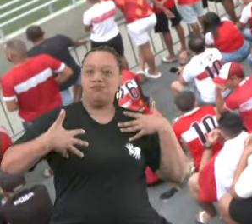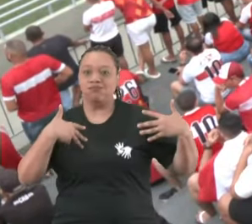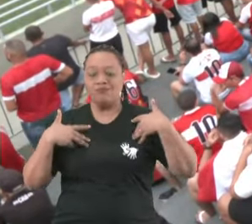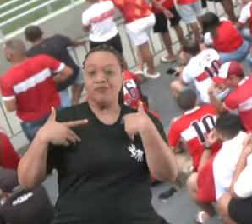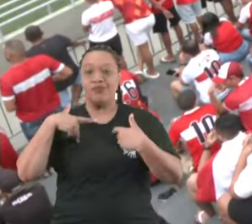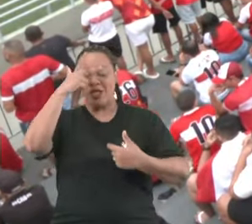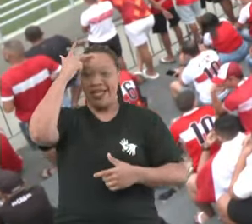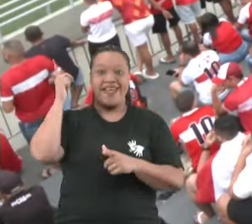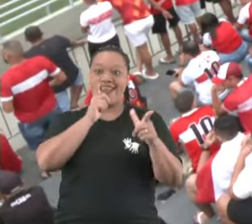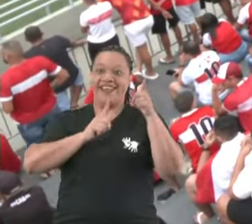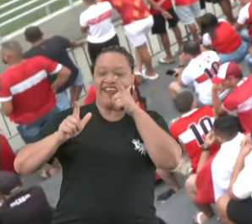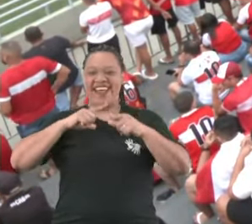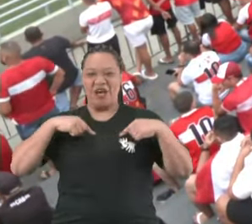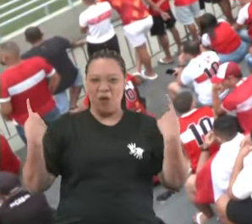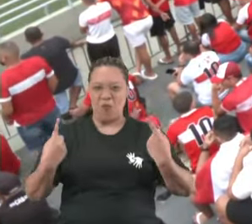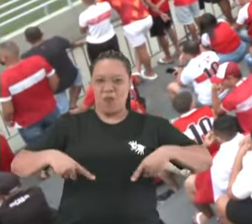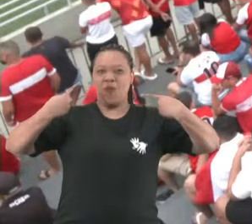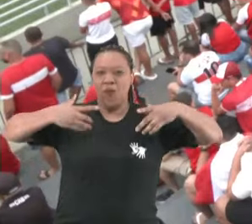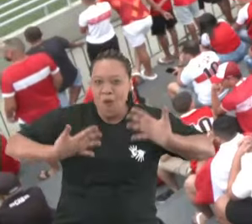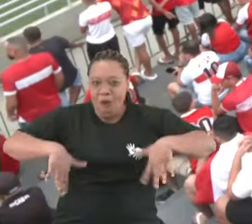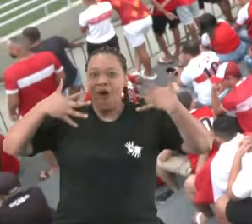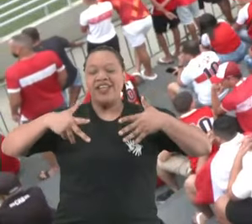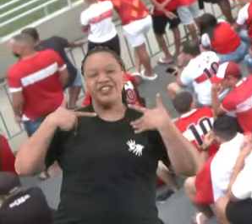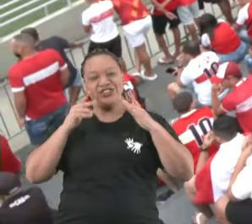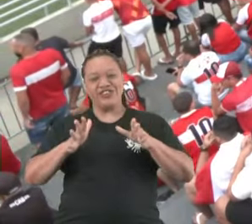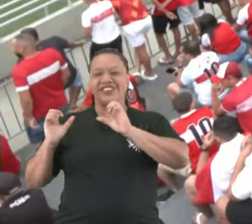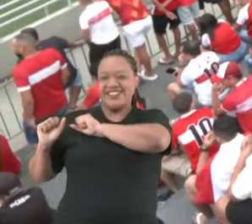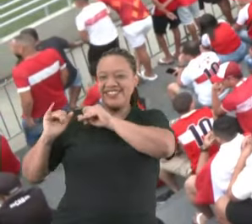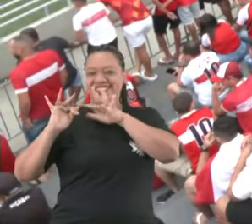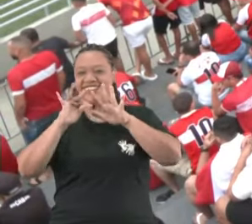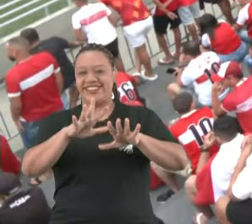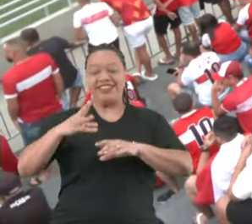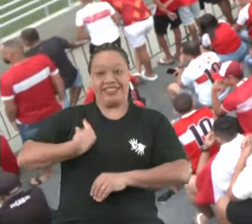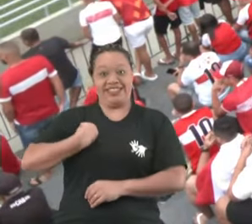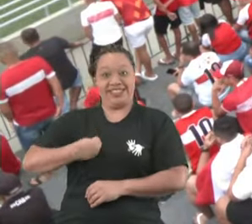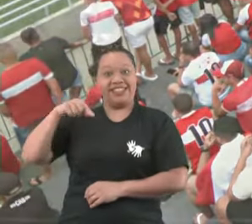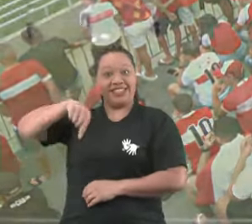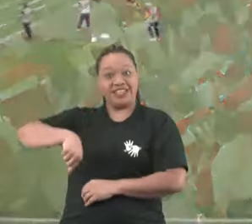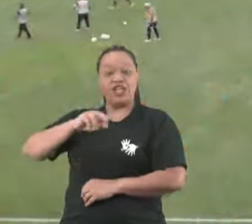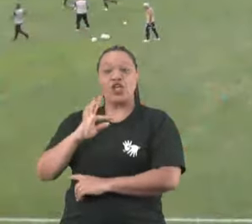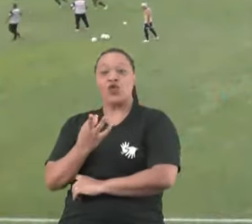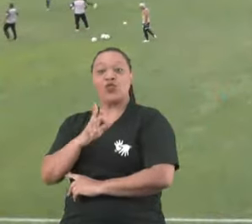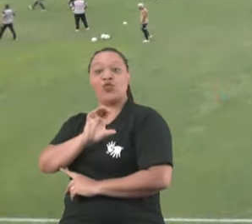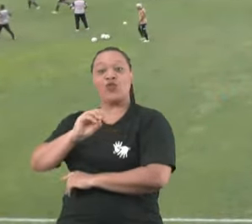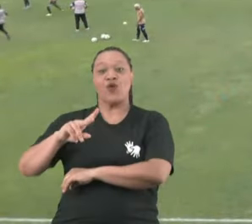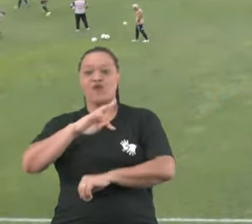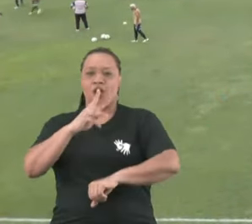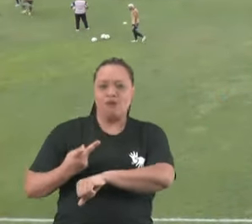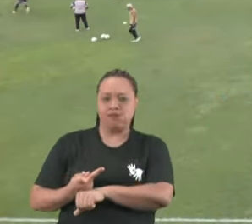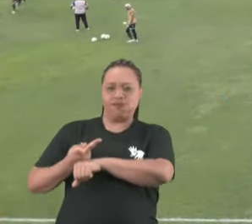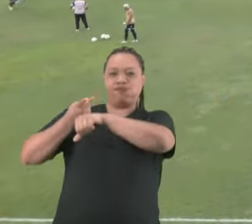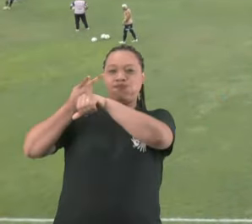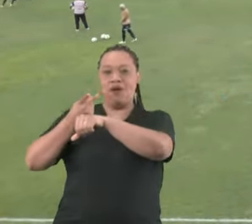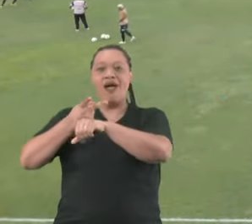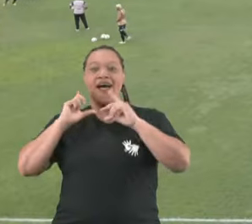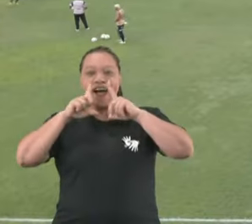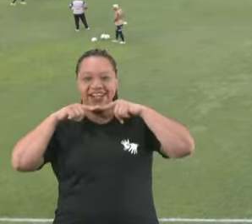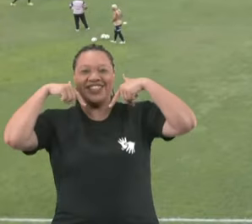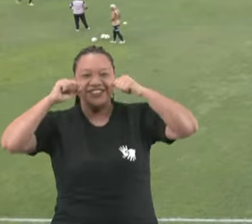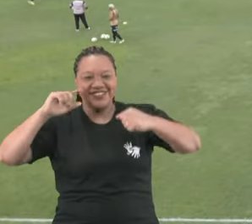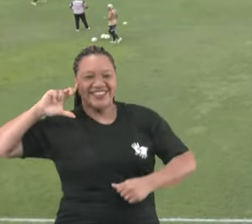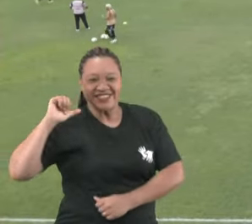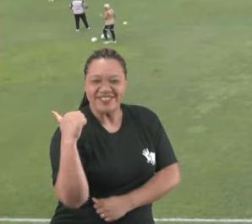troféu maior. Está aqui, inclusive, ele dentro do gramado. O troféu muito bonito do Alagoano é